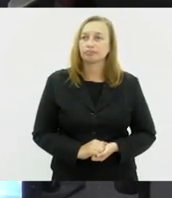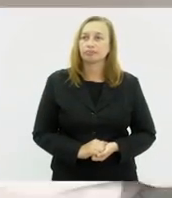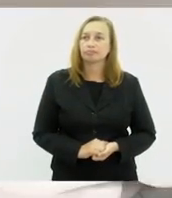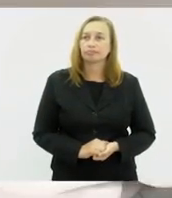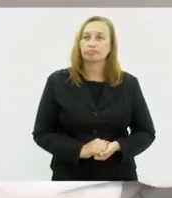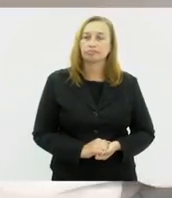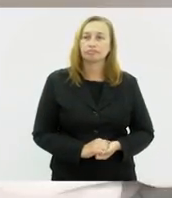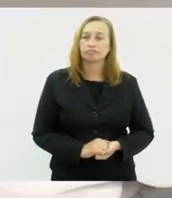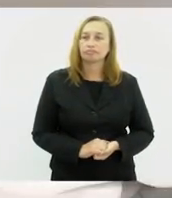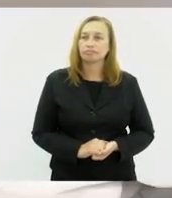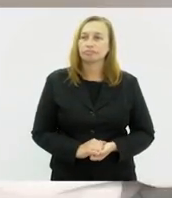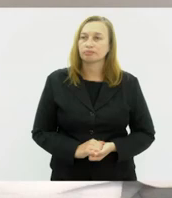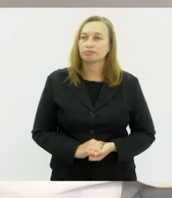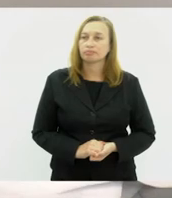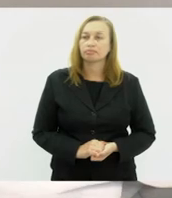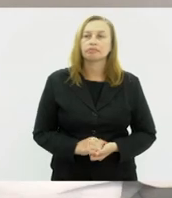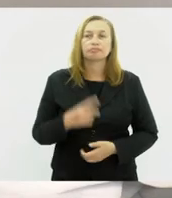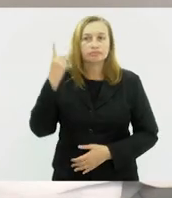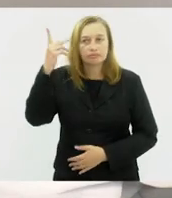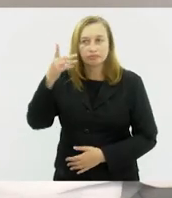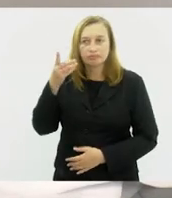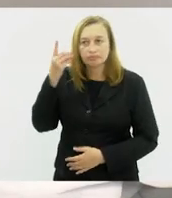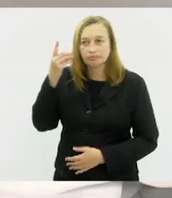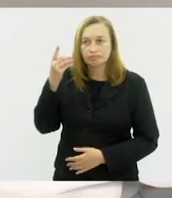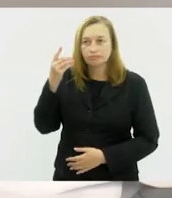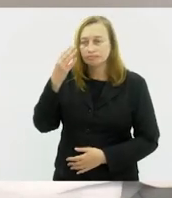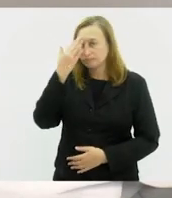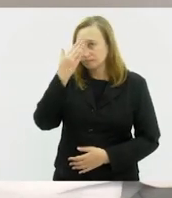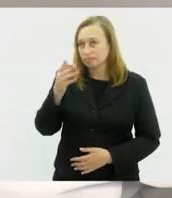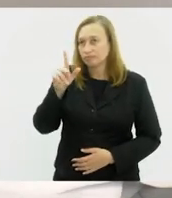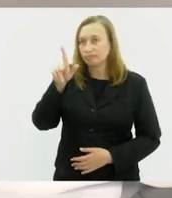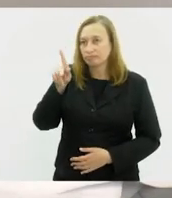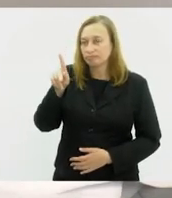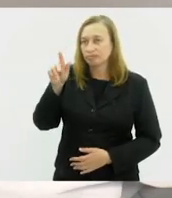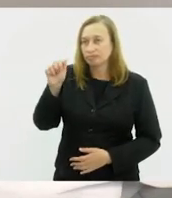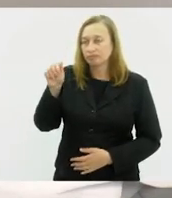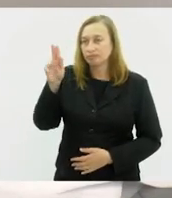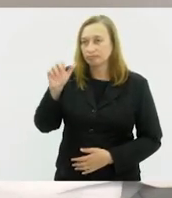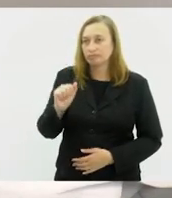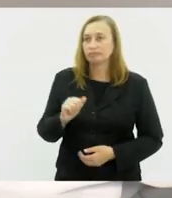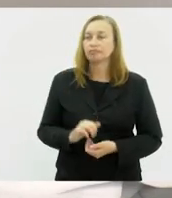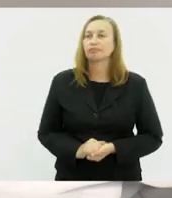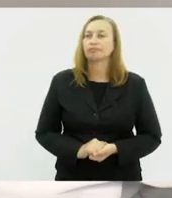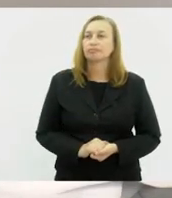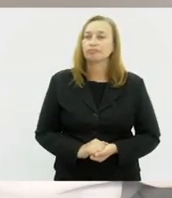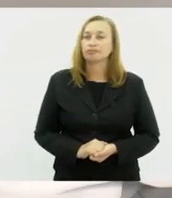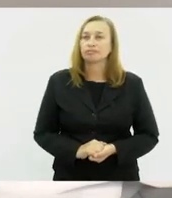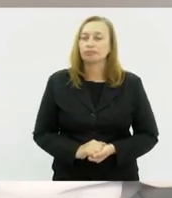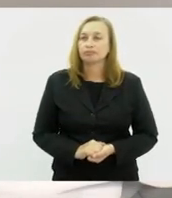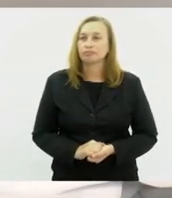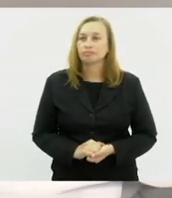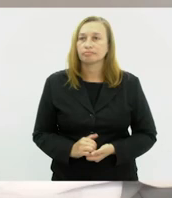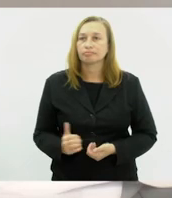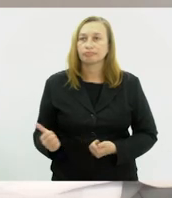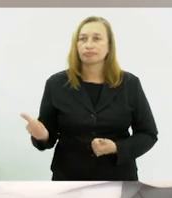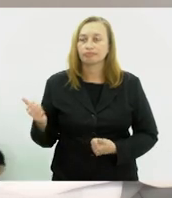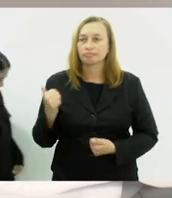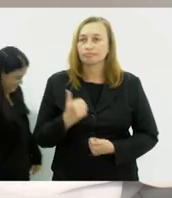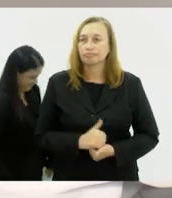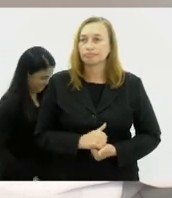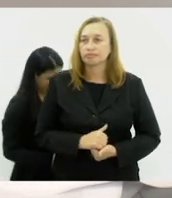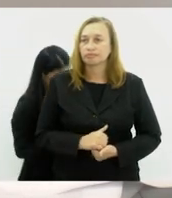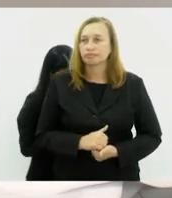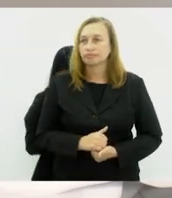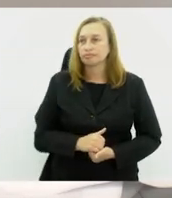Obrigada Paulo Napoleão pela pelas informações que você trouxe pelas pesquisas mais recentes